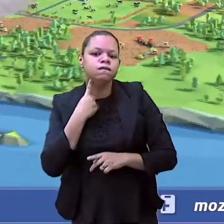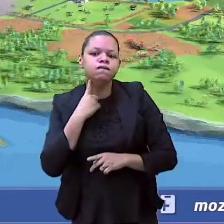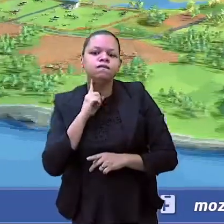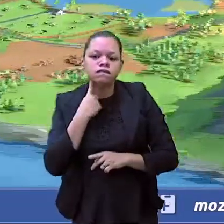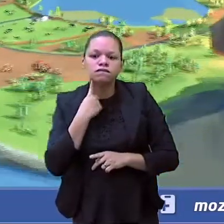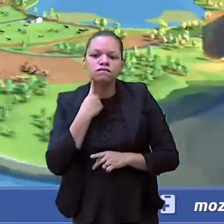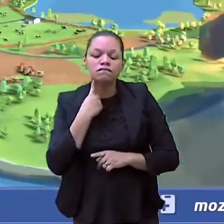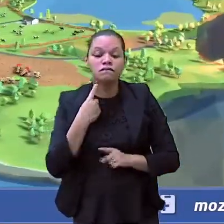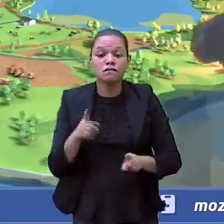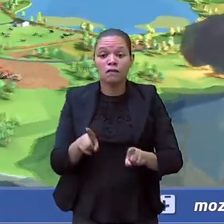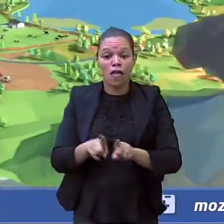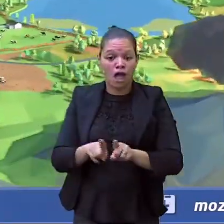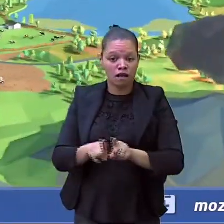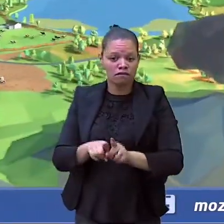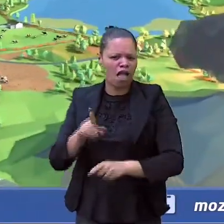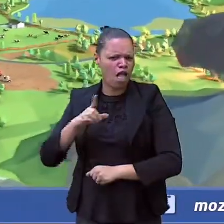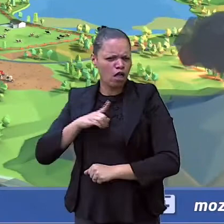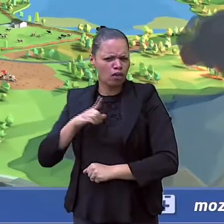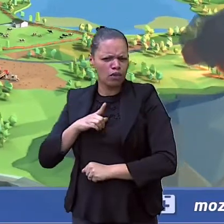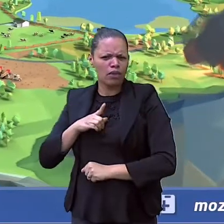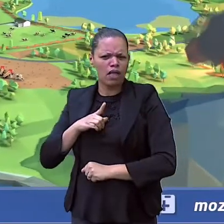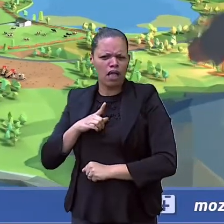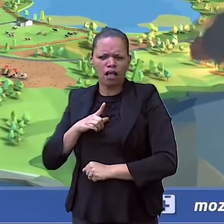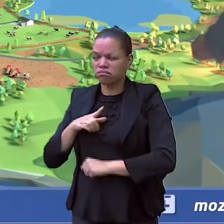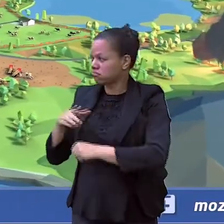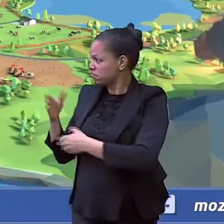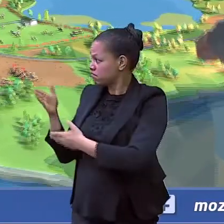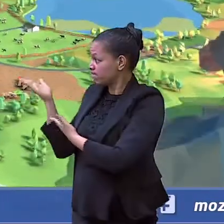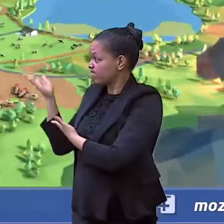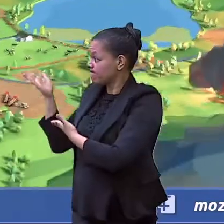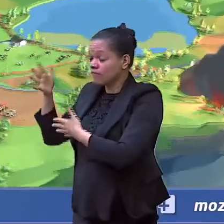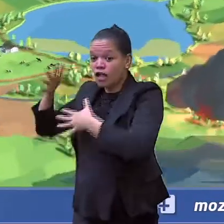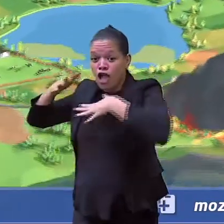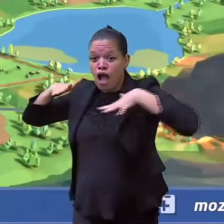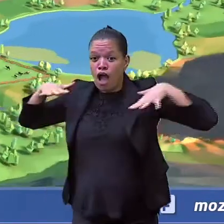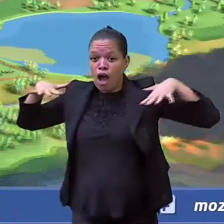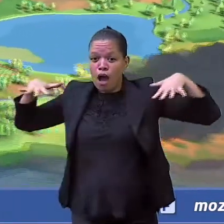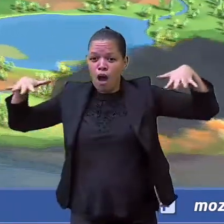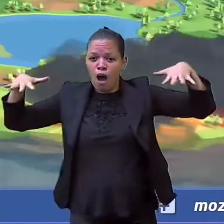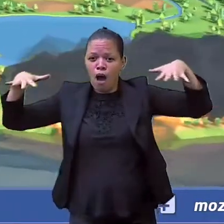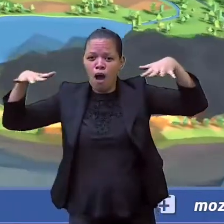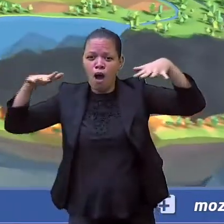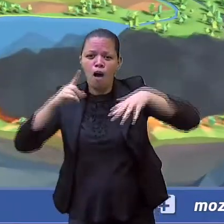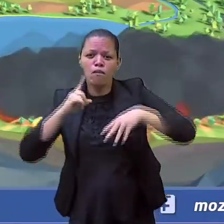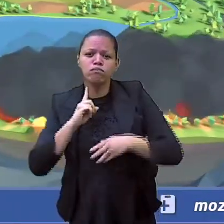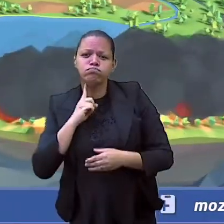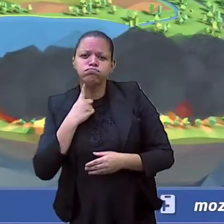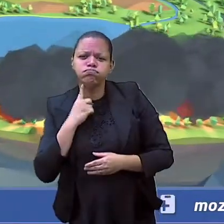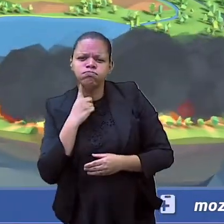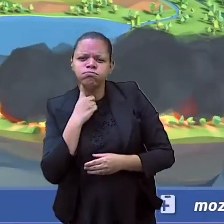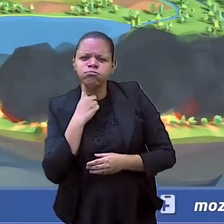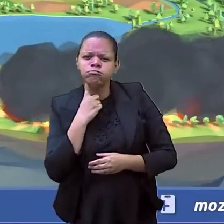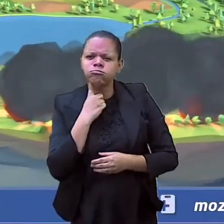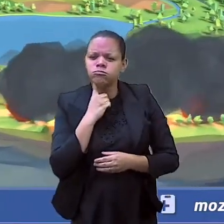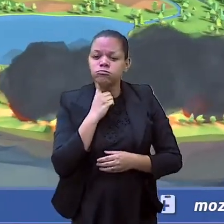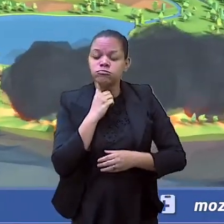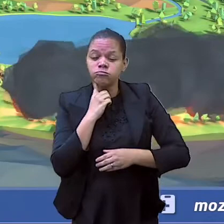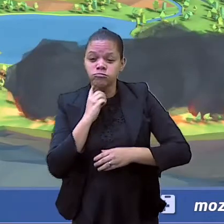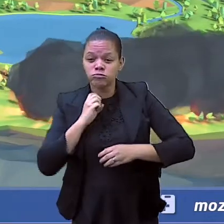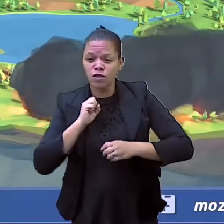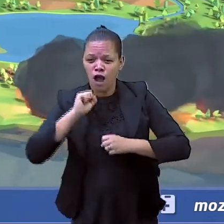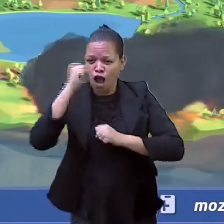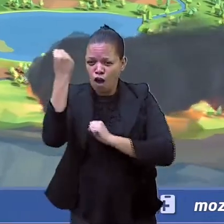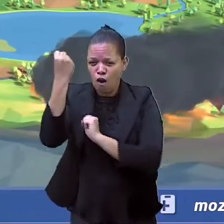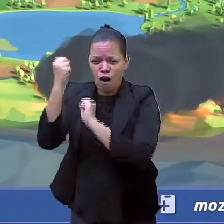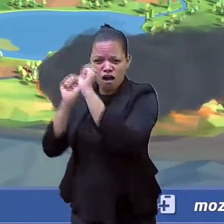na poluição industrial, nós temos o quê? As chaminés das indústrias, que fazem com que